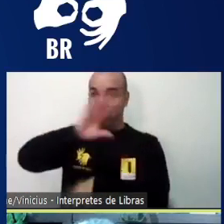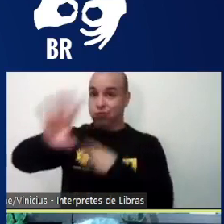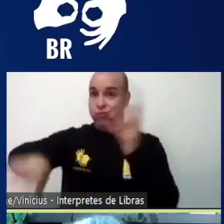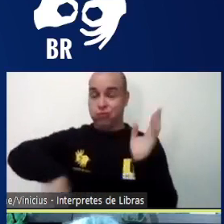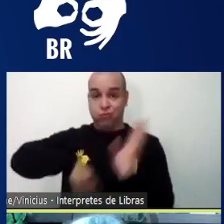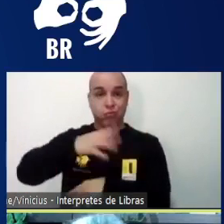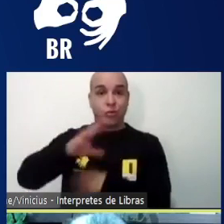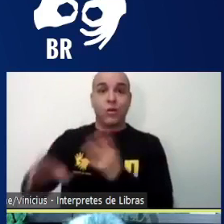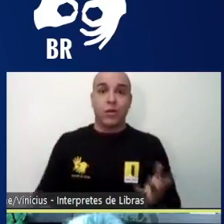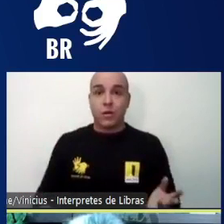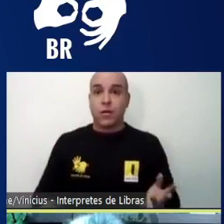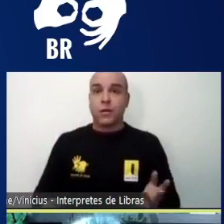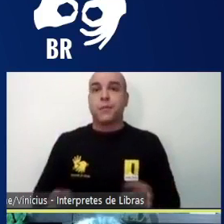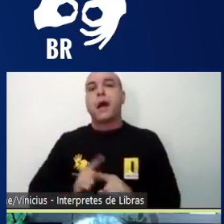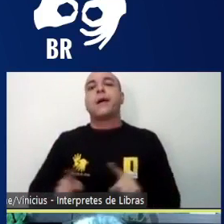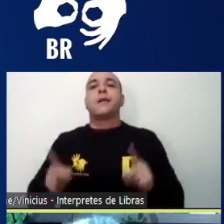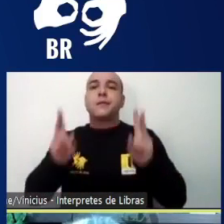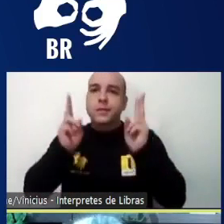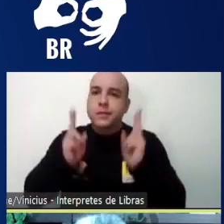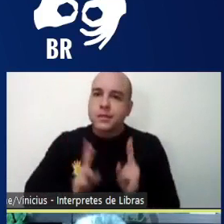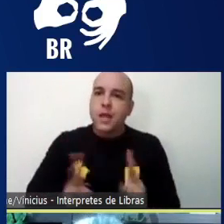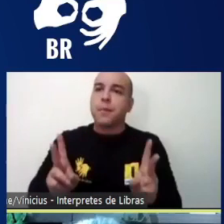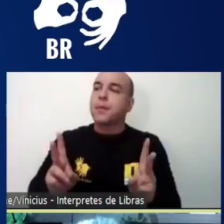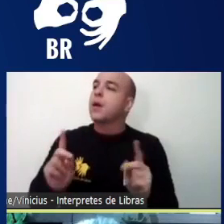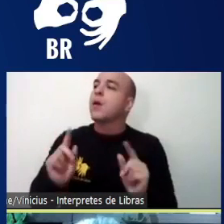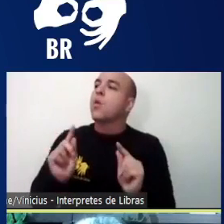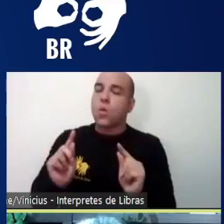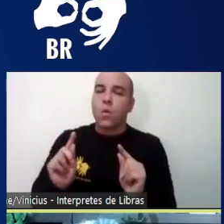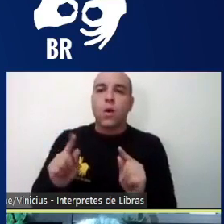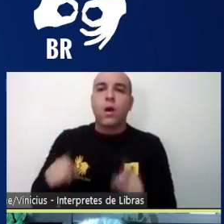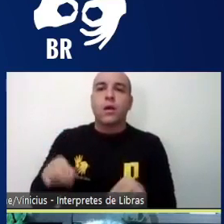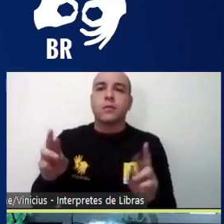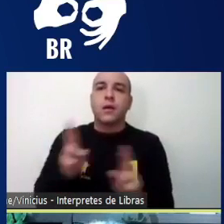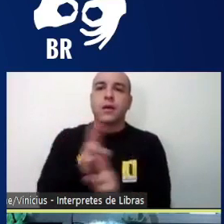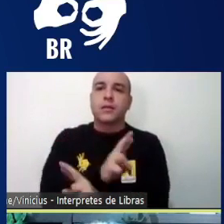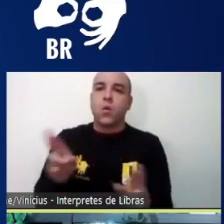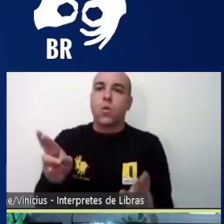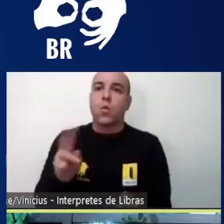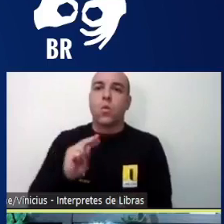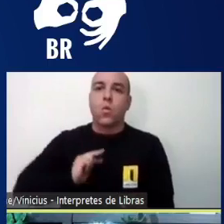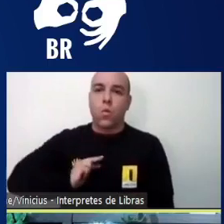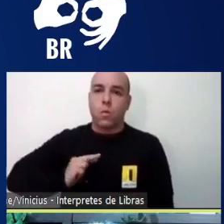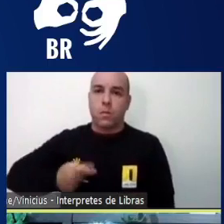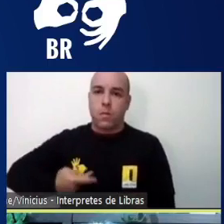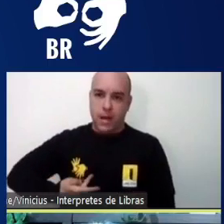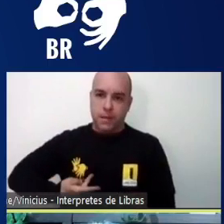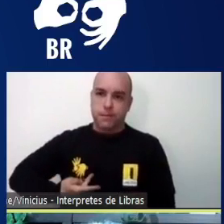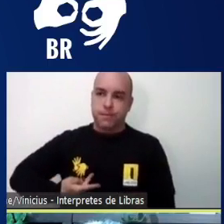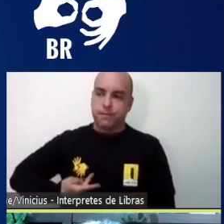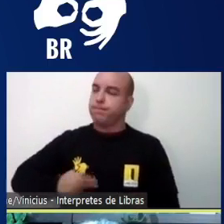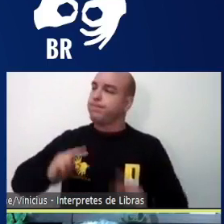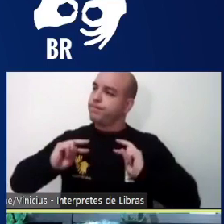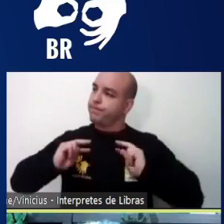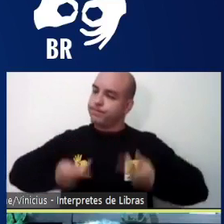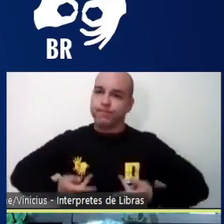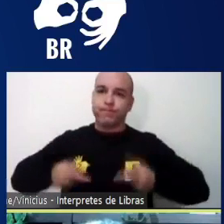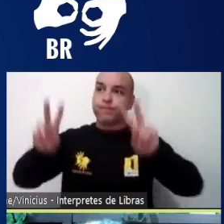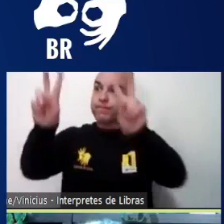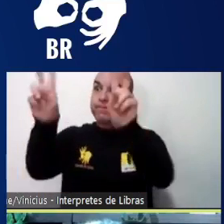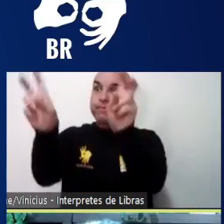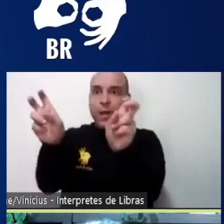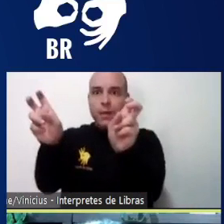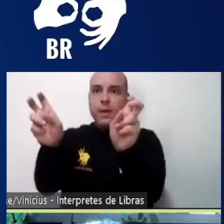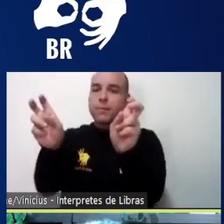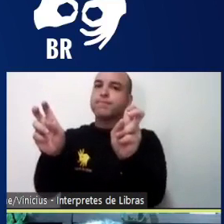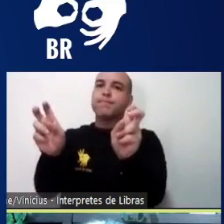sempre o conflito pautado nas relações humanas. Porque as questões